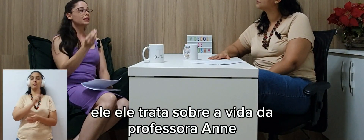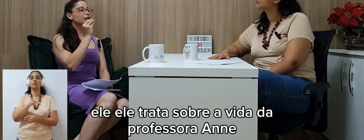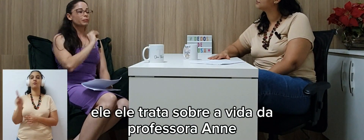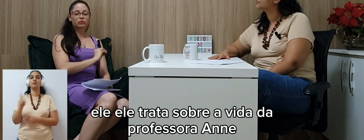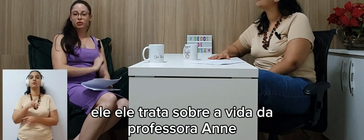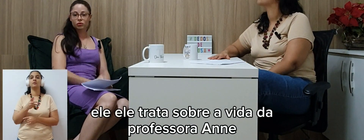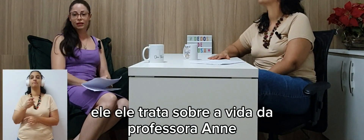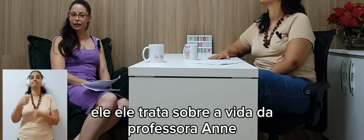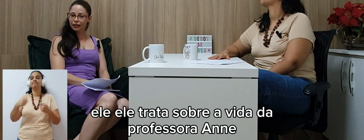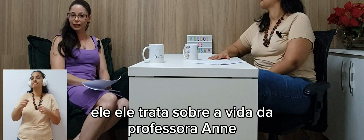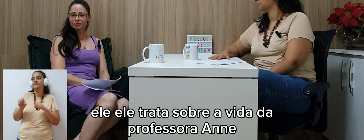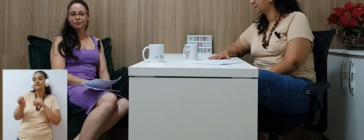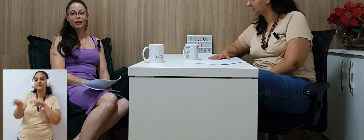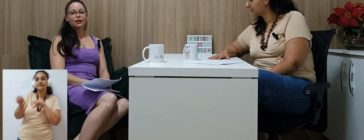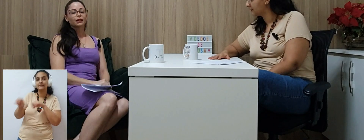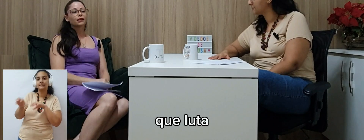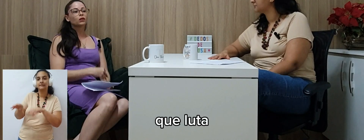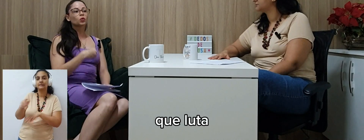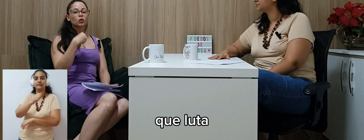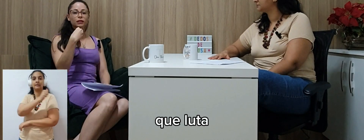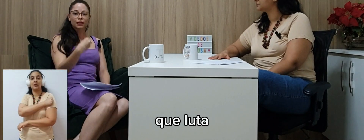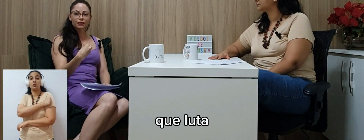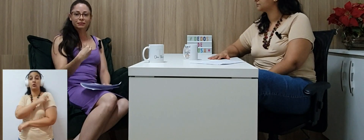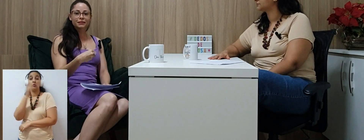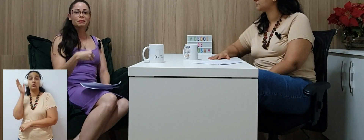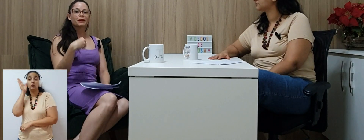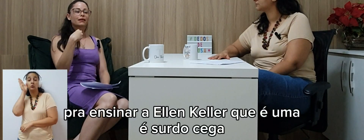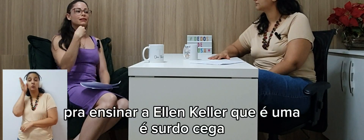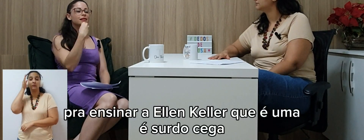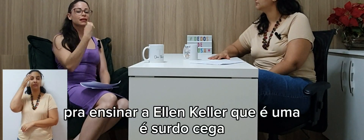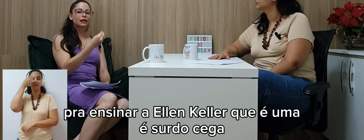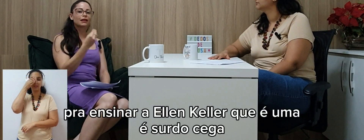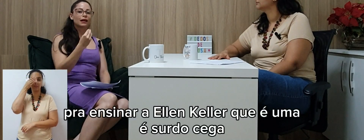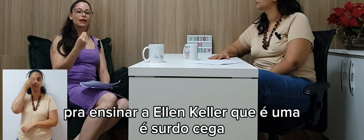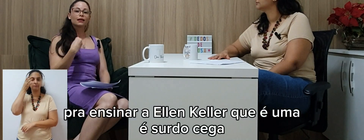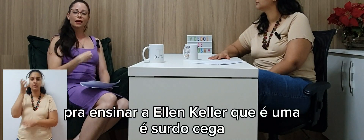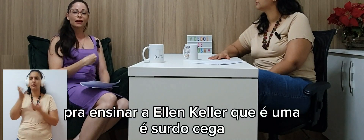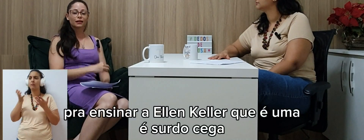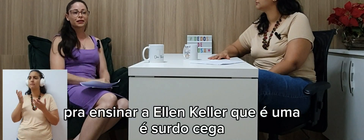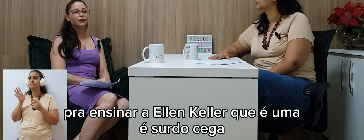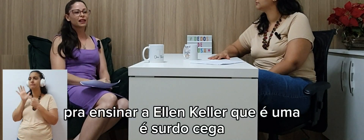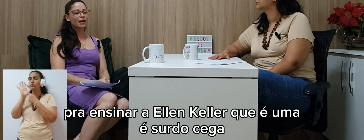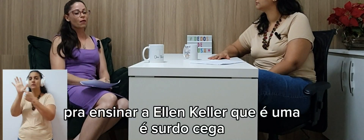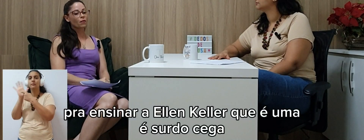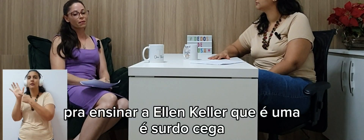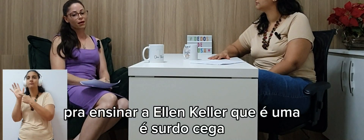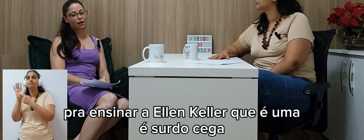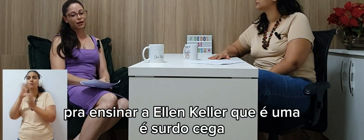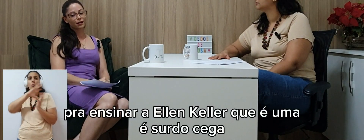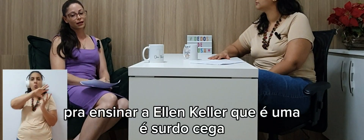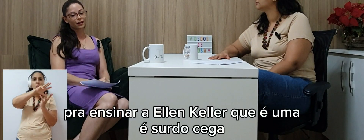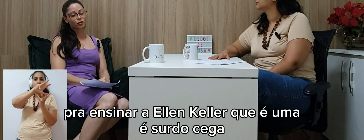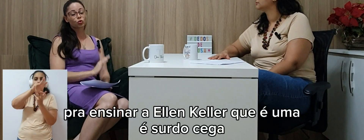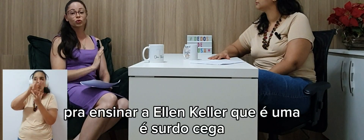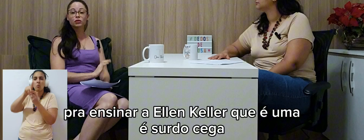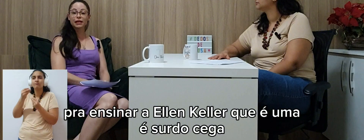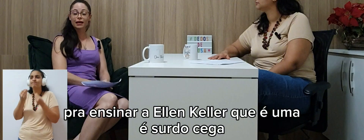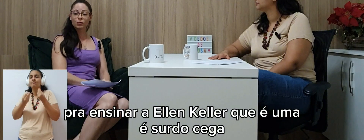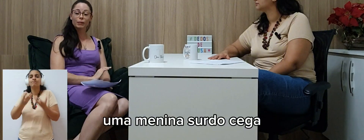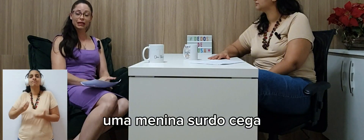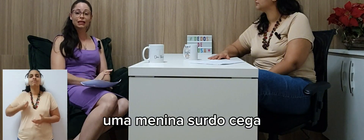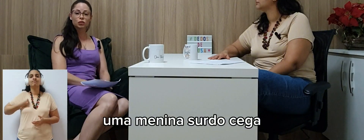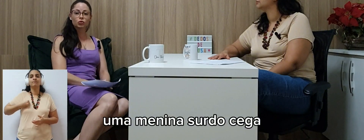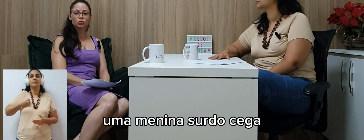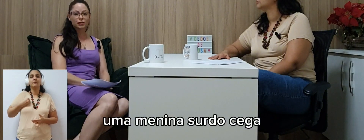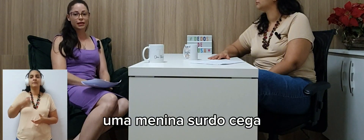a vida da professora Annie, que luta para ensinar a Ellen Keller, que é uma